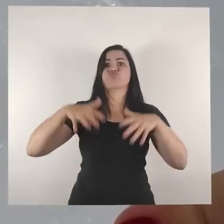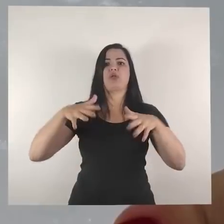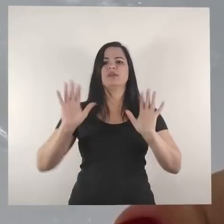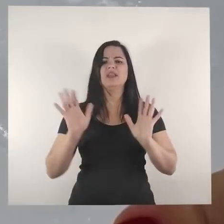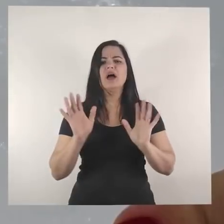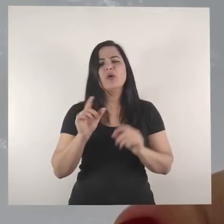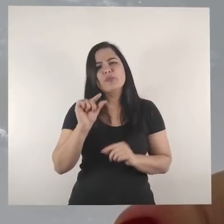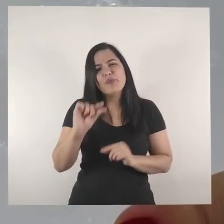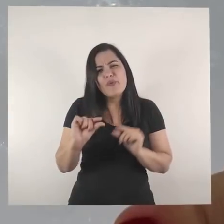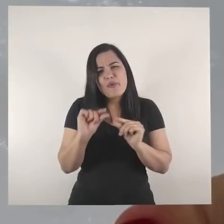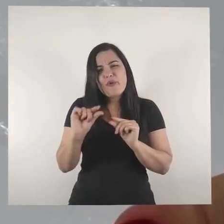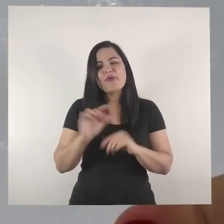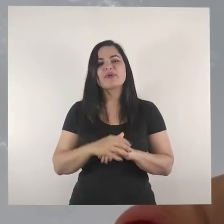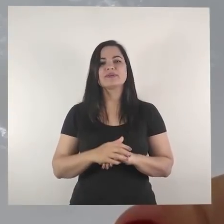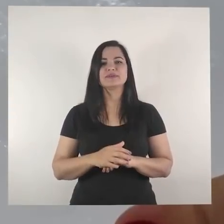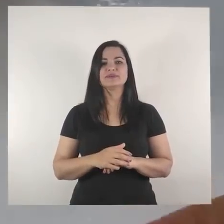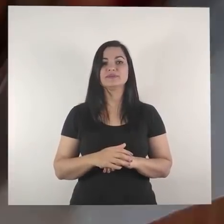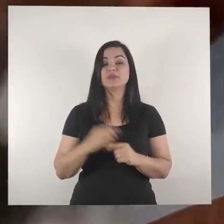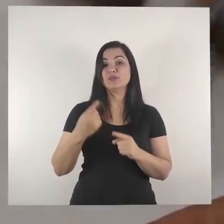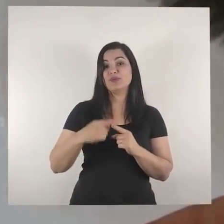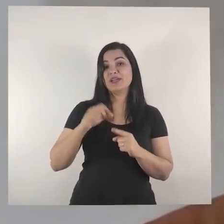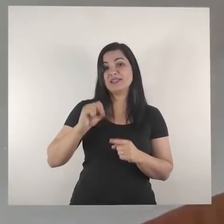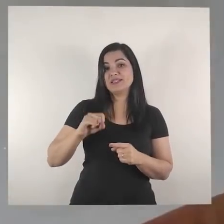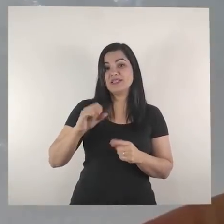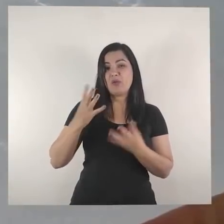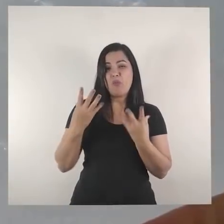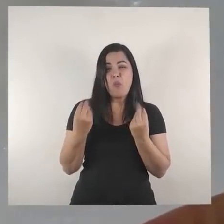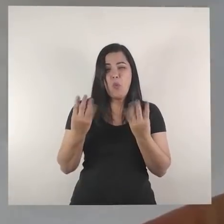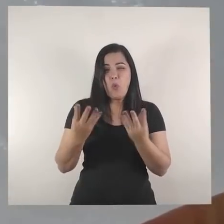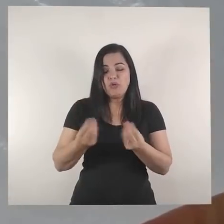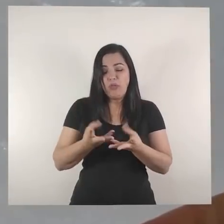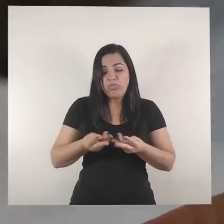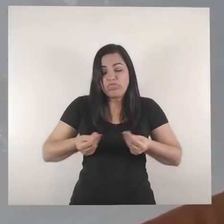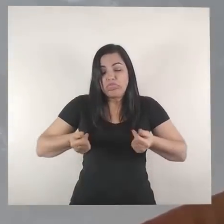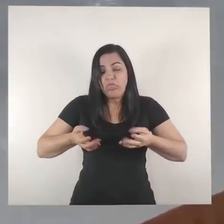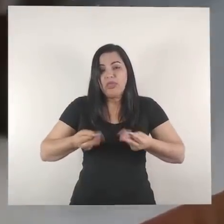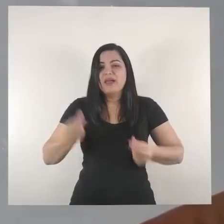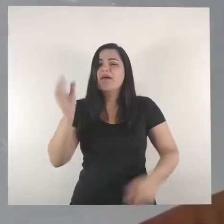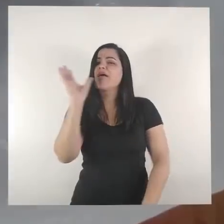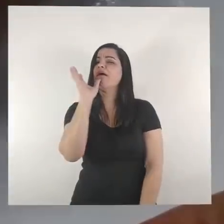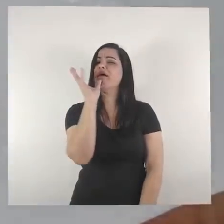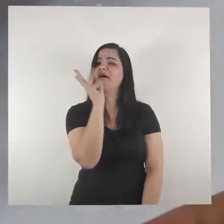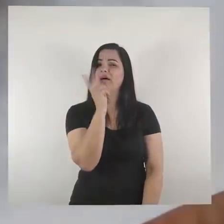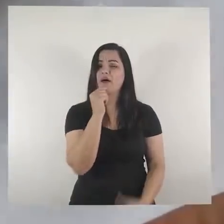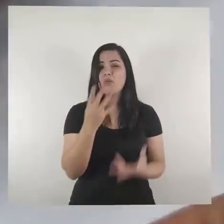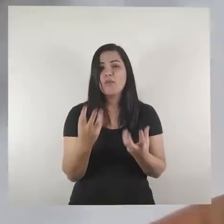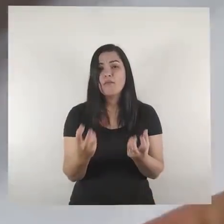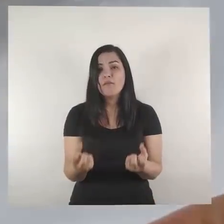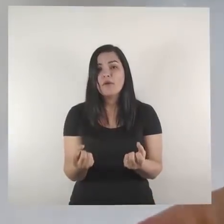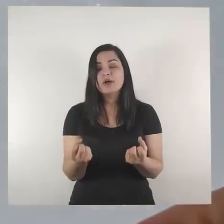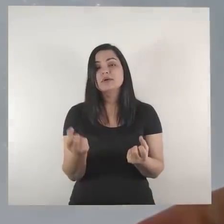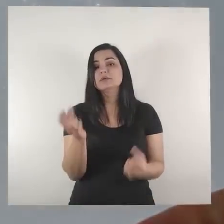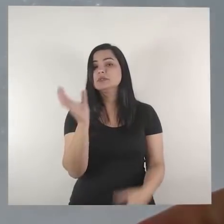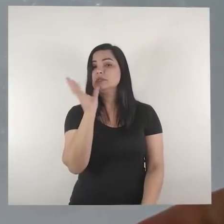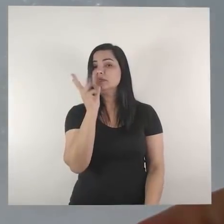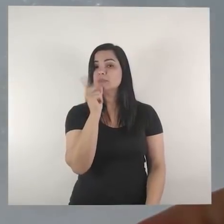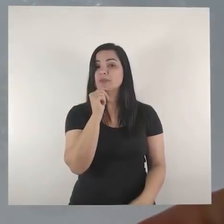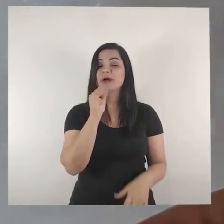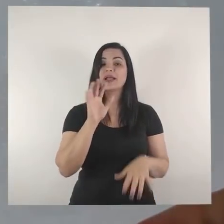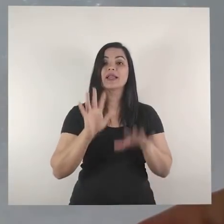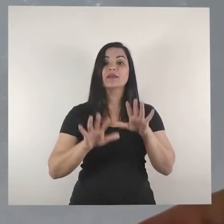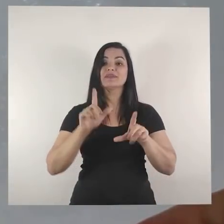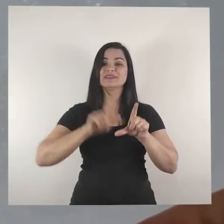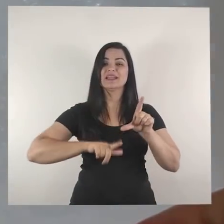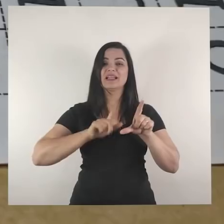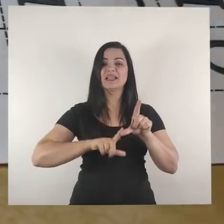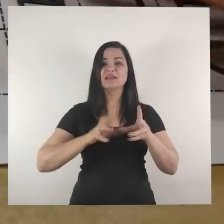que acontece? A folha fica muito mole, demora muito para secar e pode entortar as letras que estão do